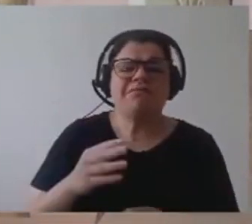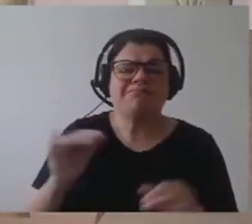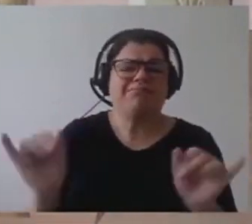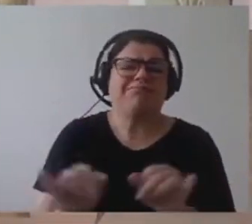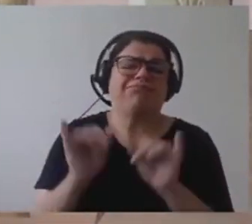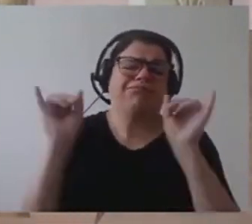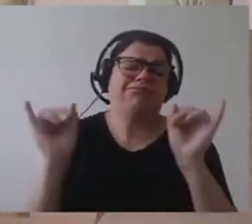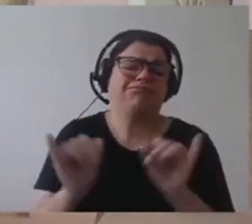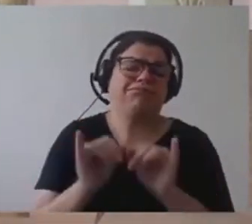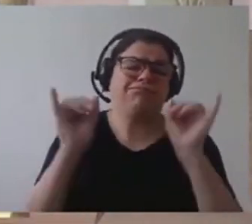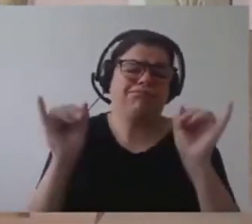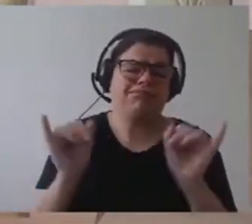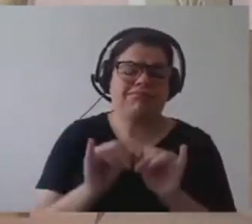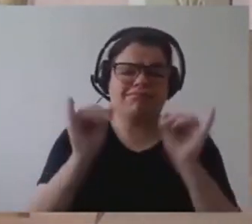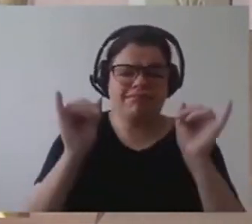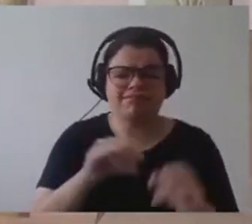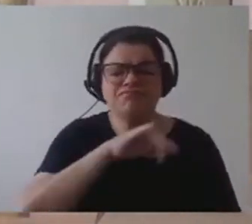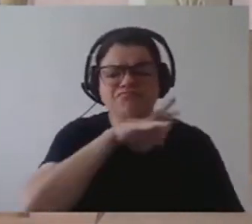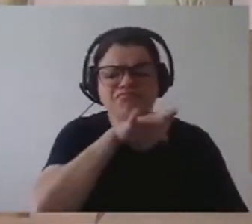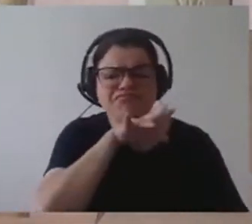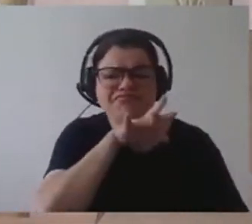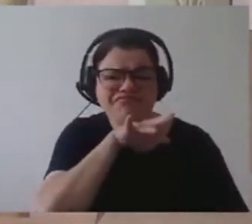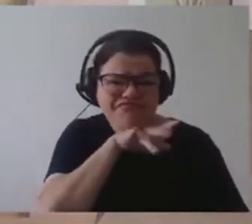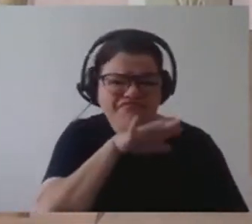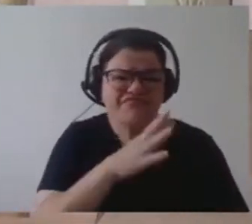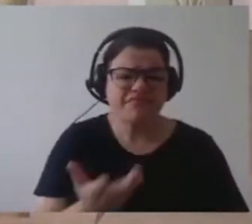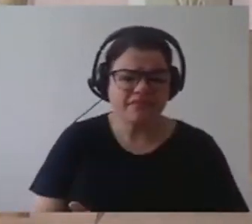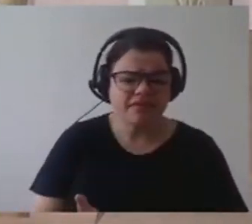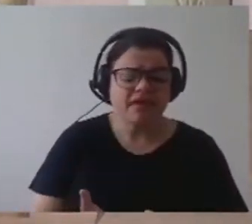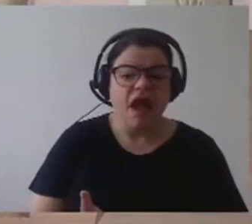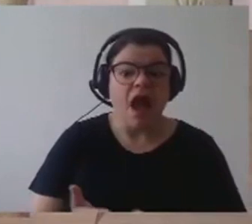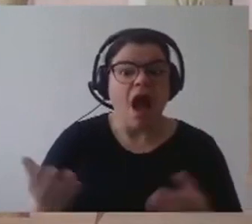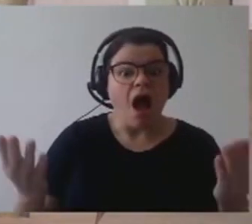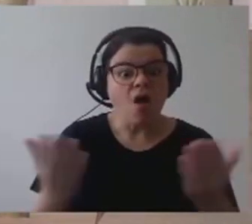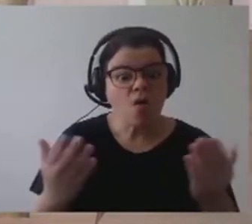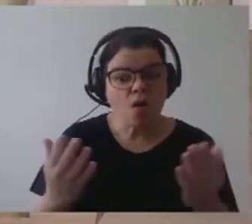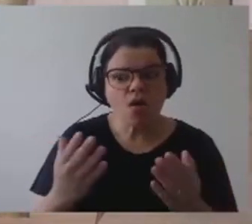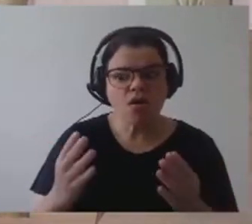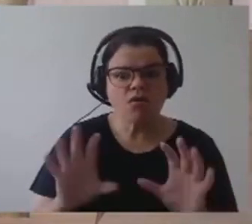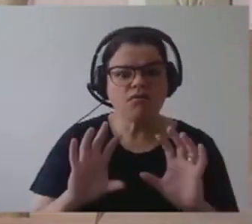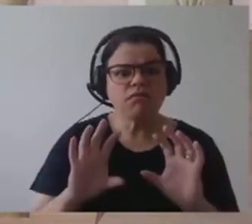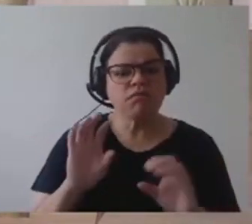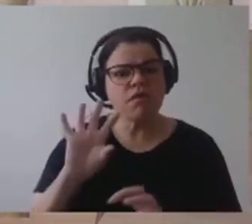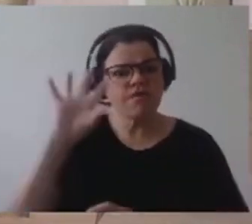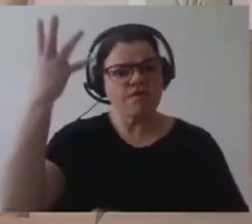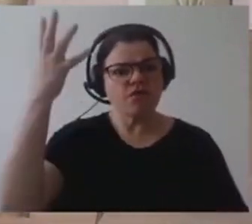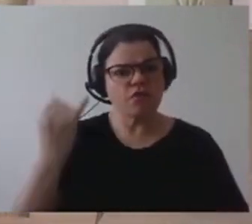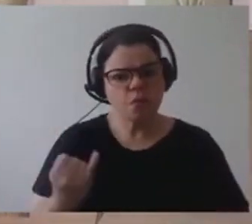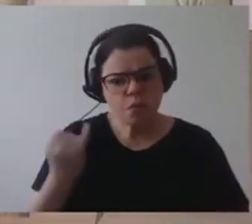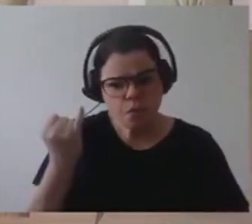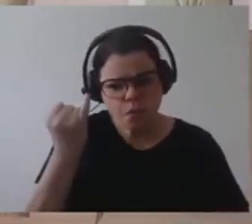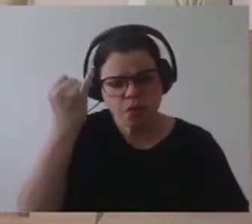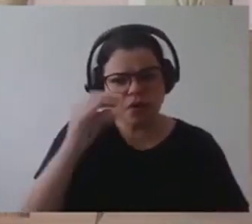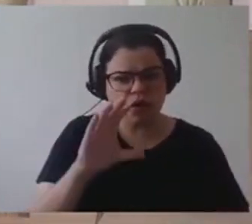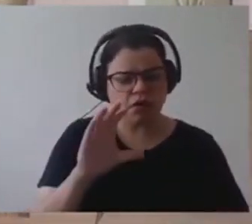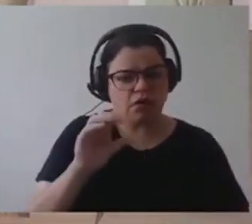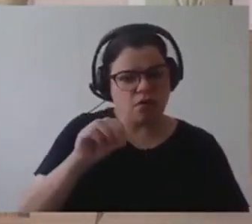é evento inútil de quando tem uma coisa importante como essa não